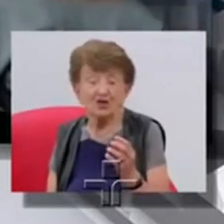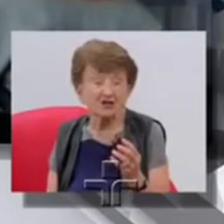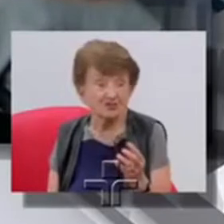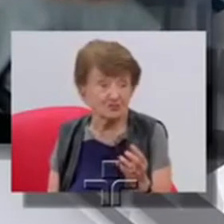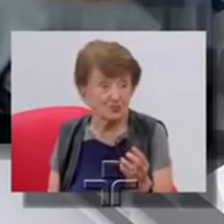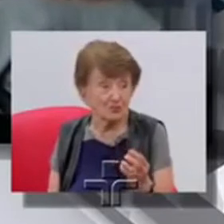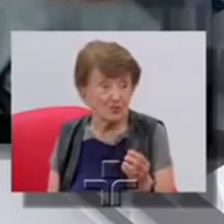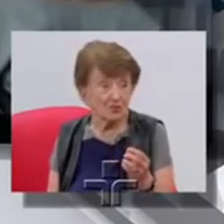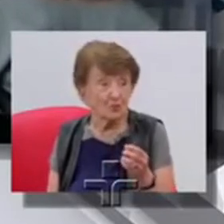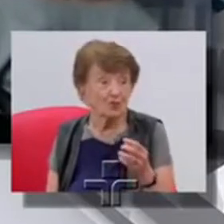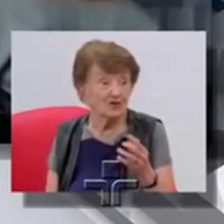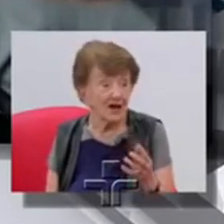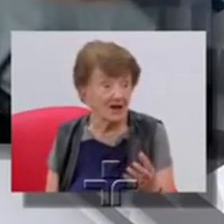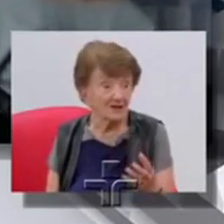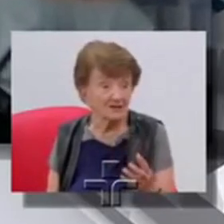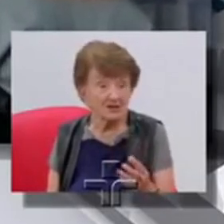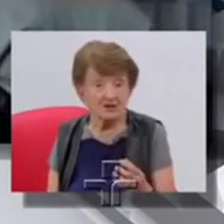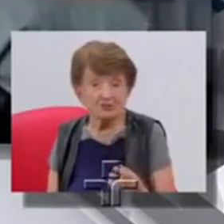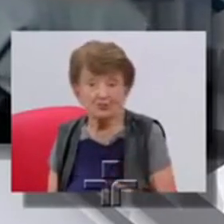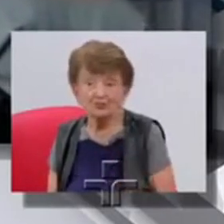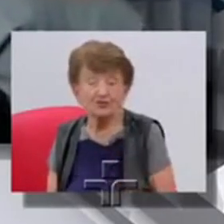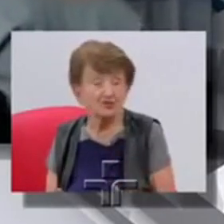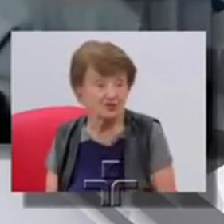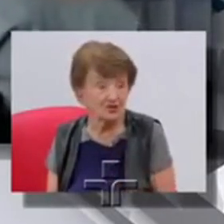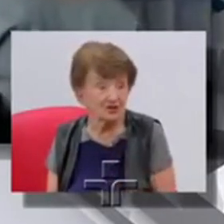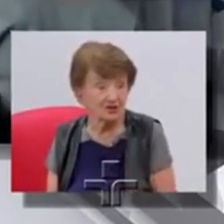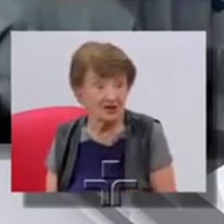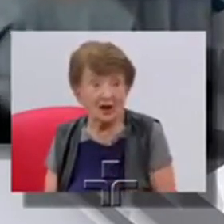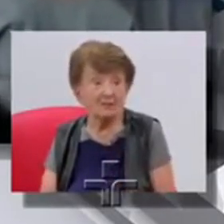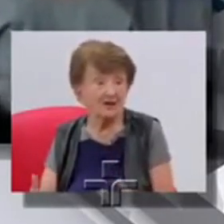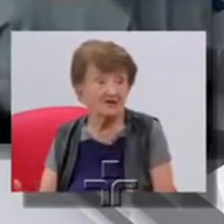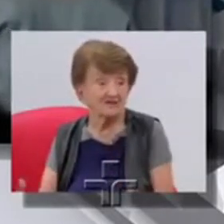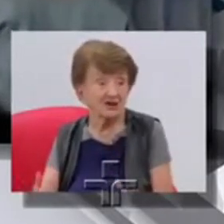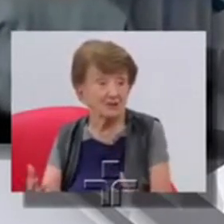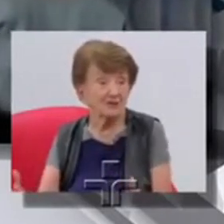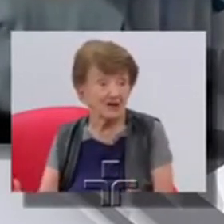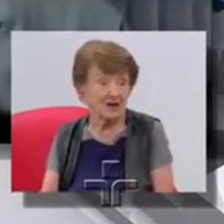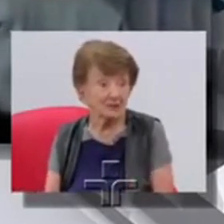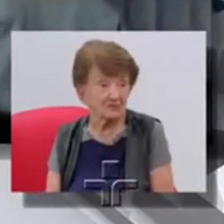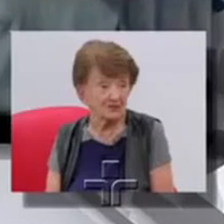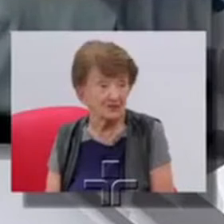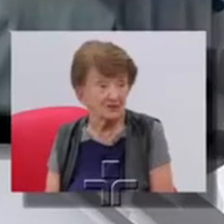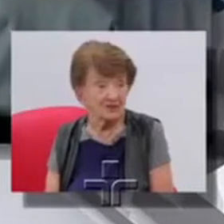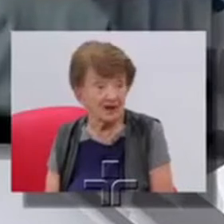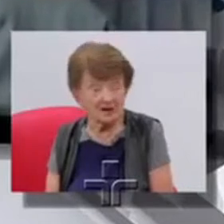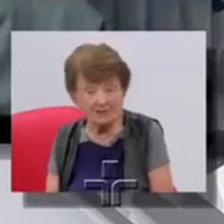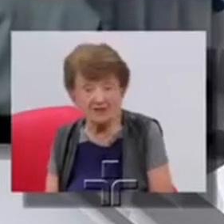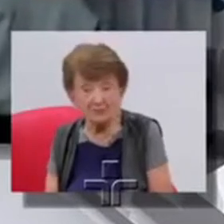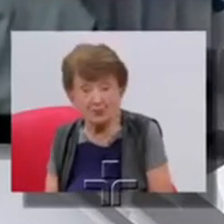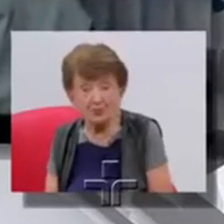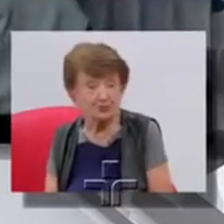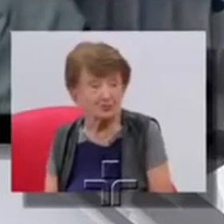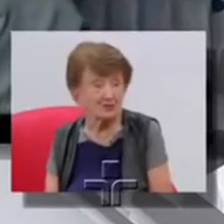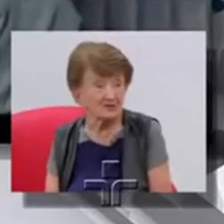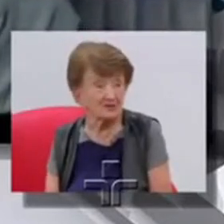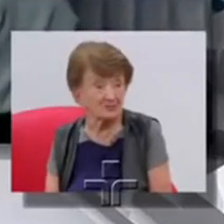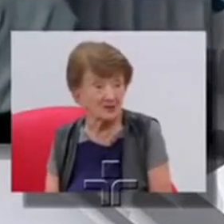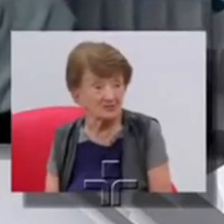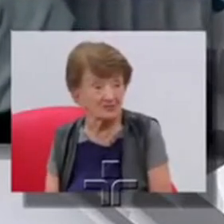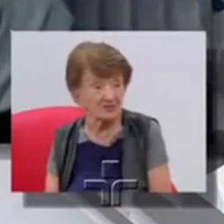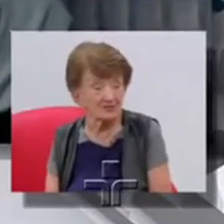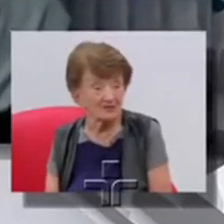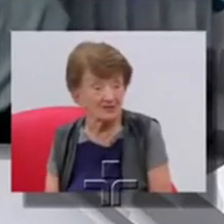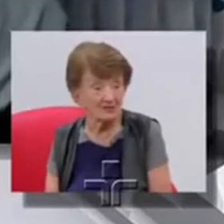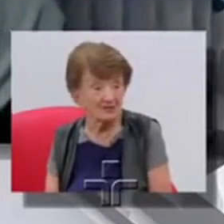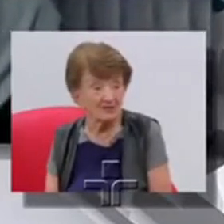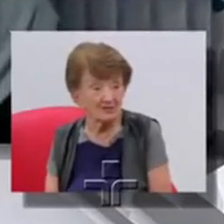o gesto, o olhar, o sentir, aparece, a câmera capta. Entendi. A câmera é muito esperta demais.